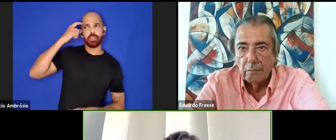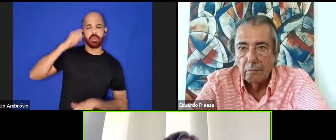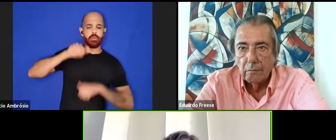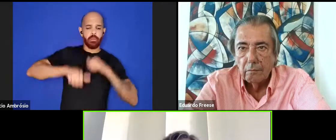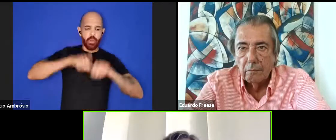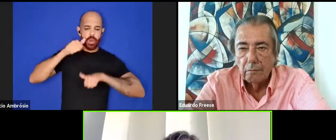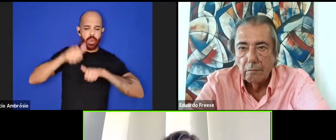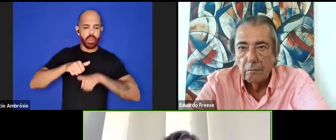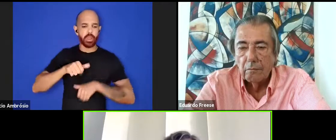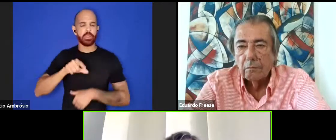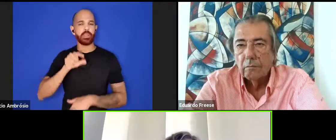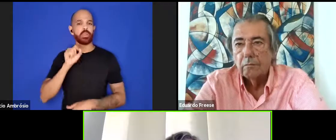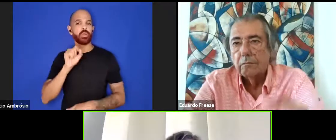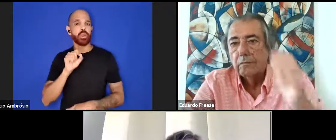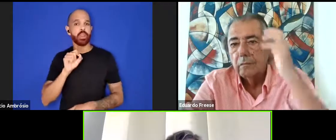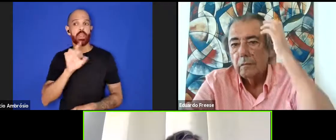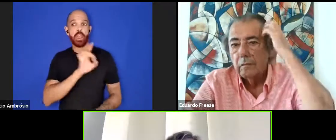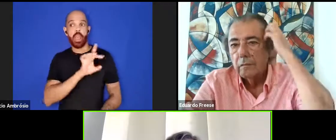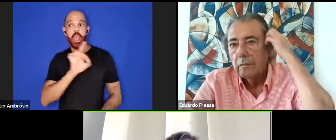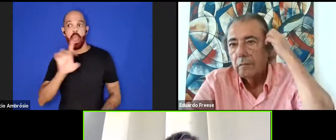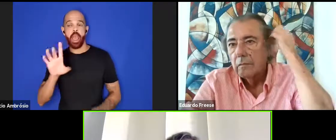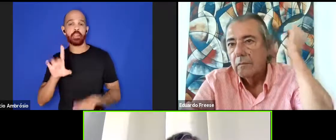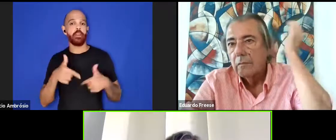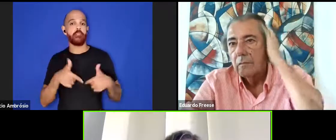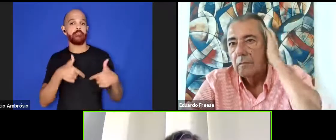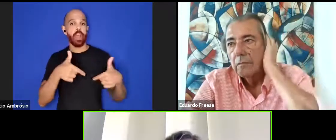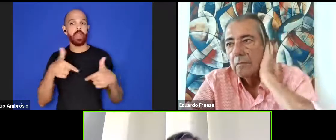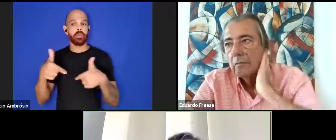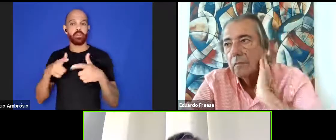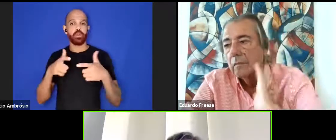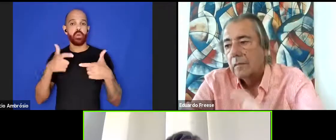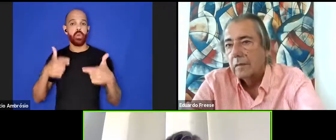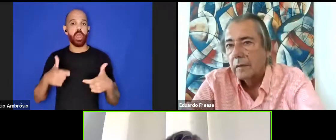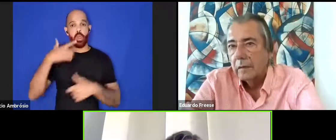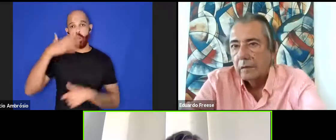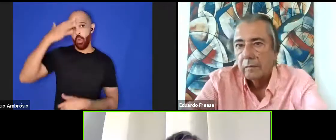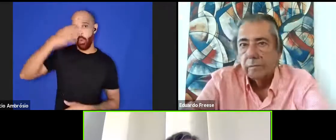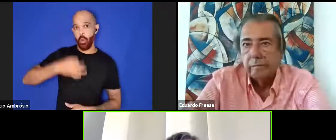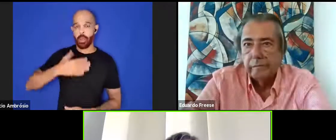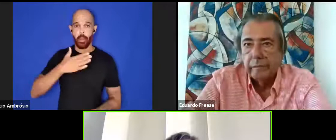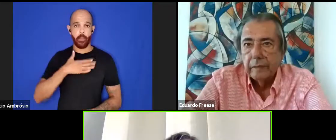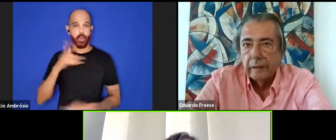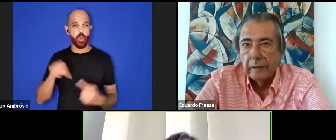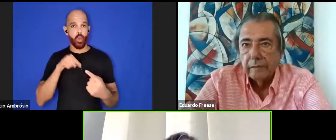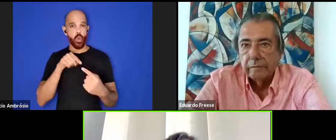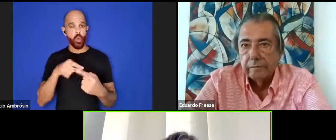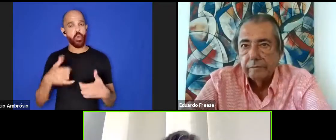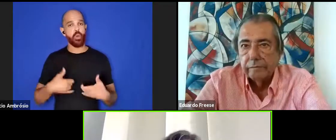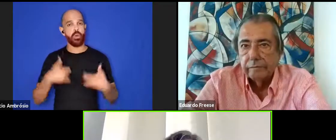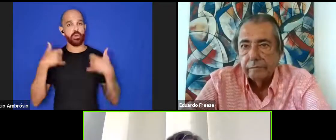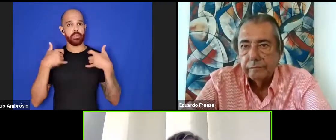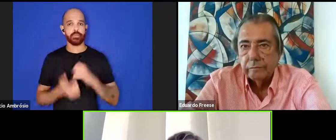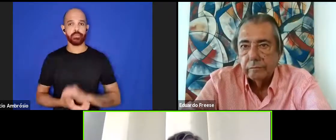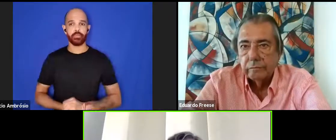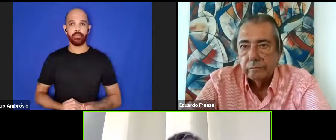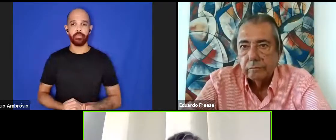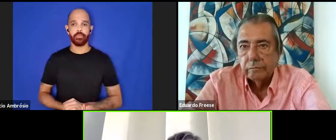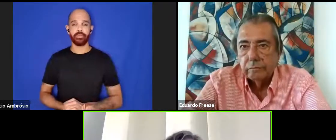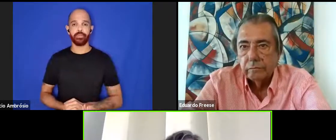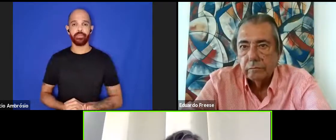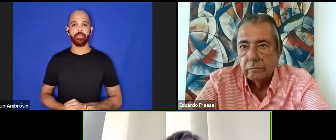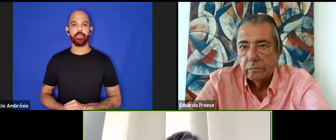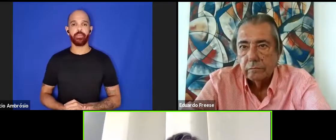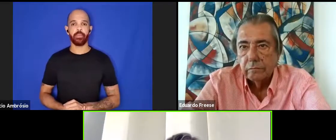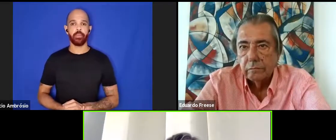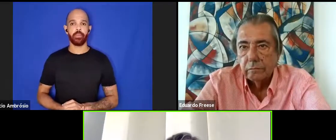que cada um faz no seu lugar, compreendendo a minha missão e me orgulhando dela. O nosso querido